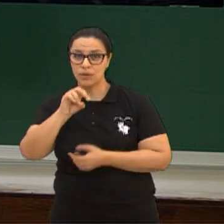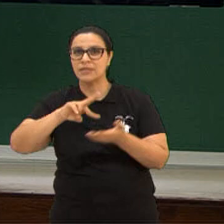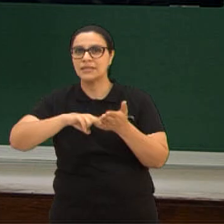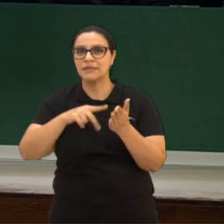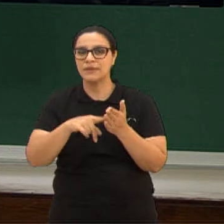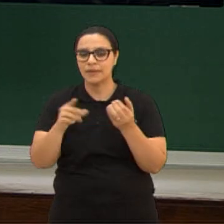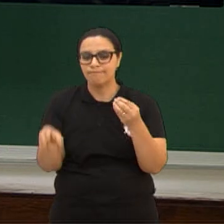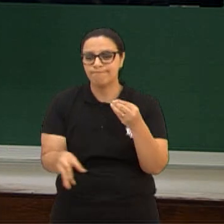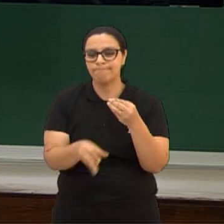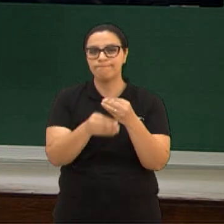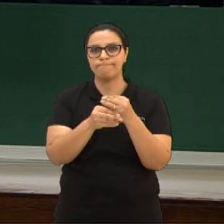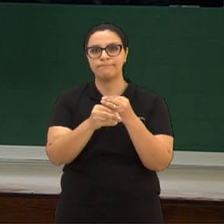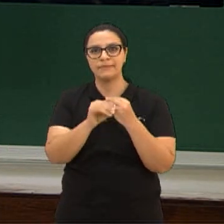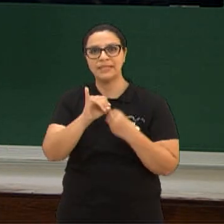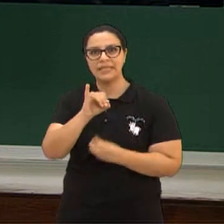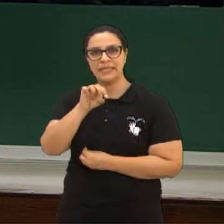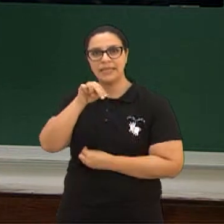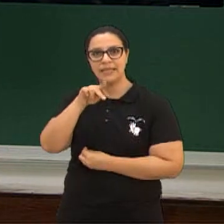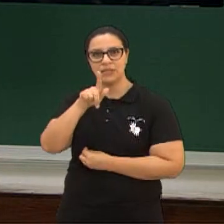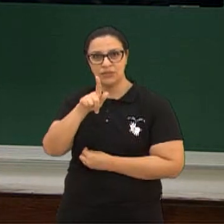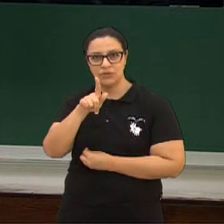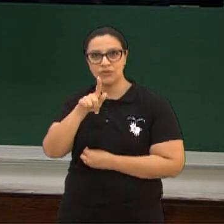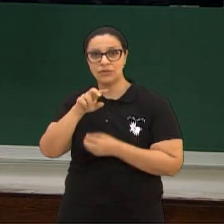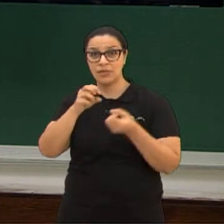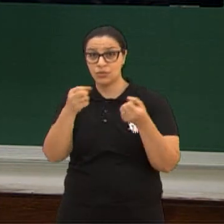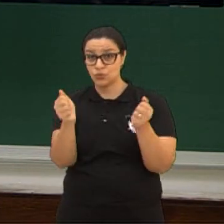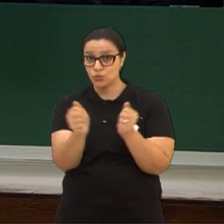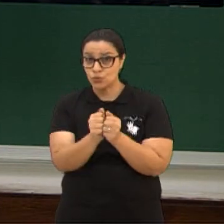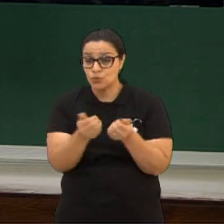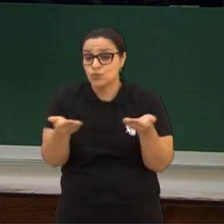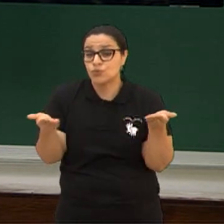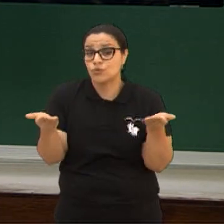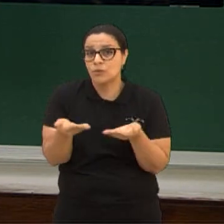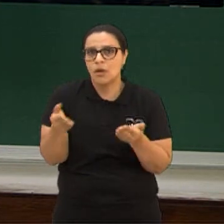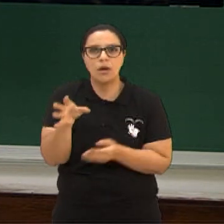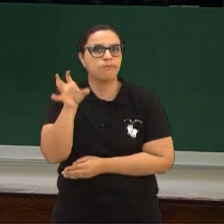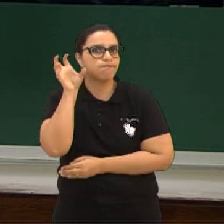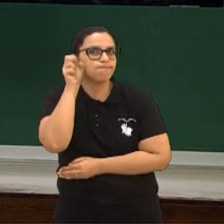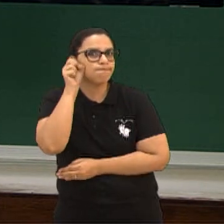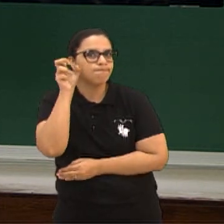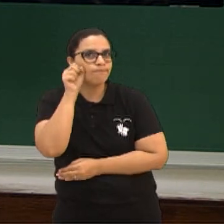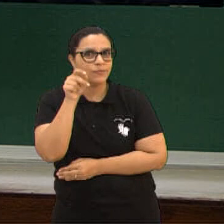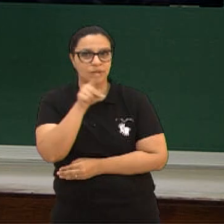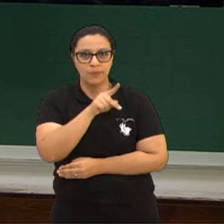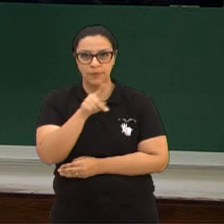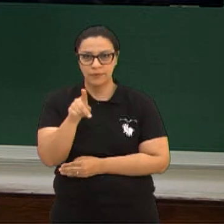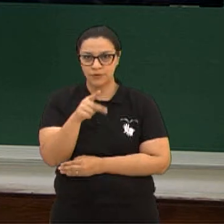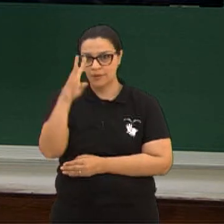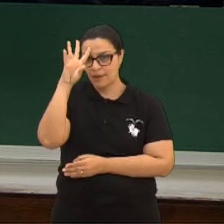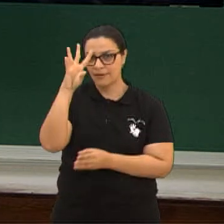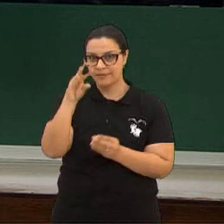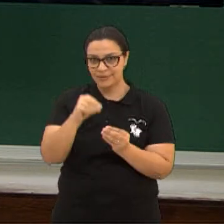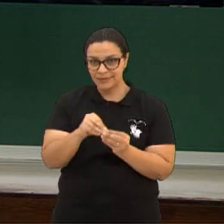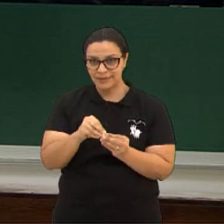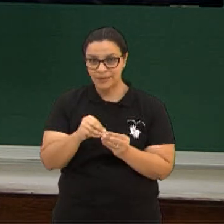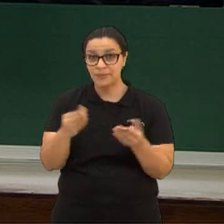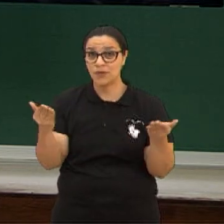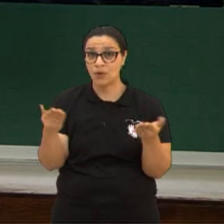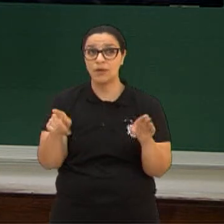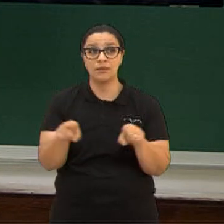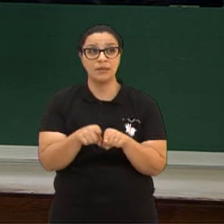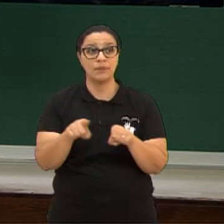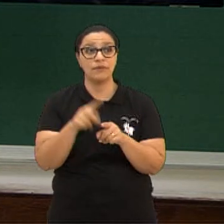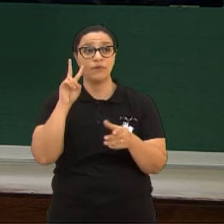ing. Ouvindo a professora nesse momento. Entenderam? Nós vamos dar mais